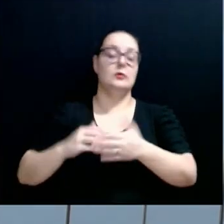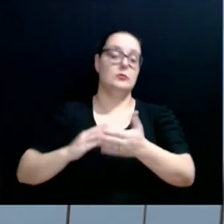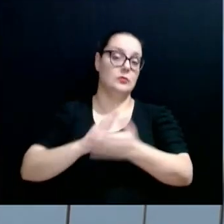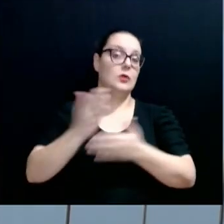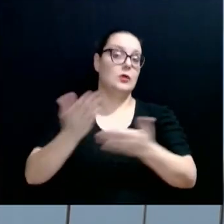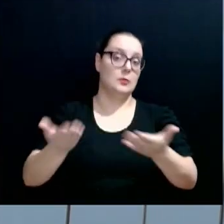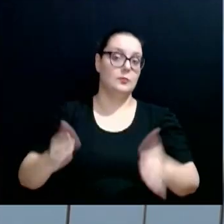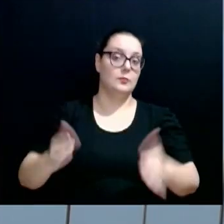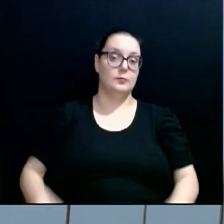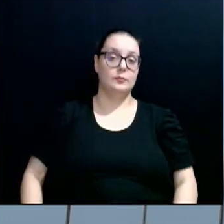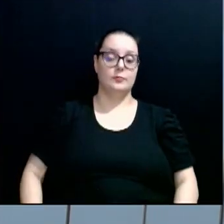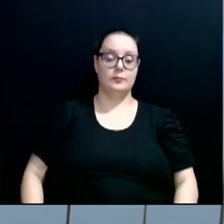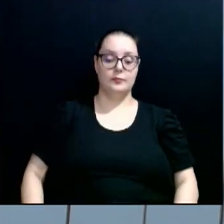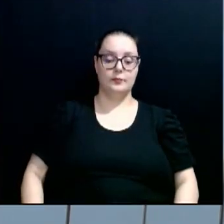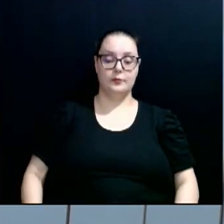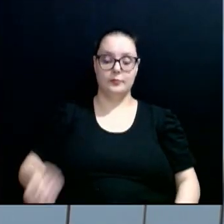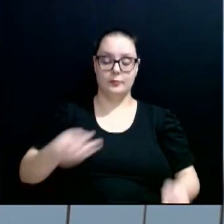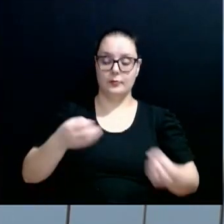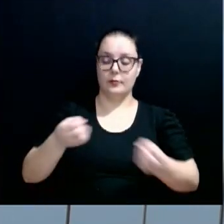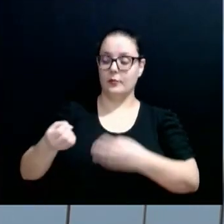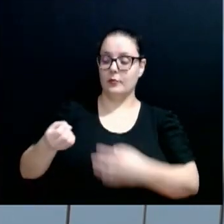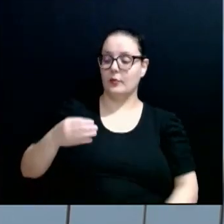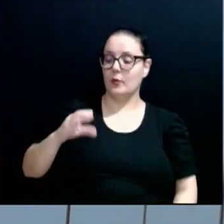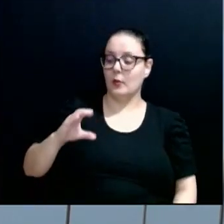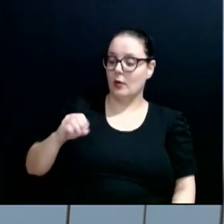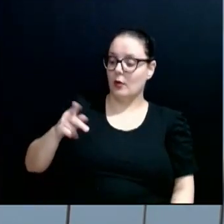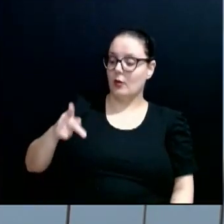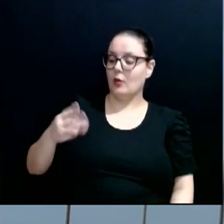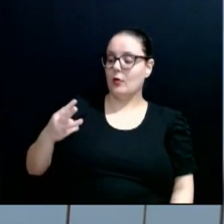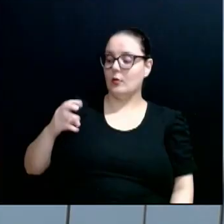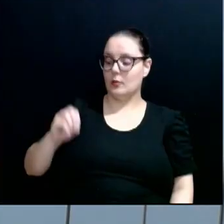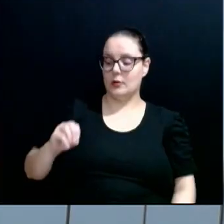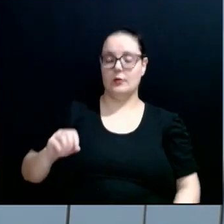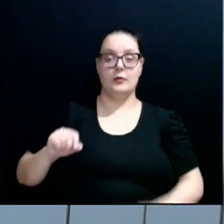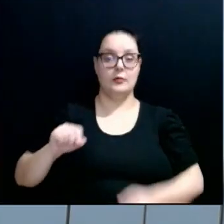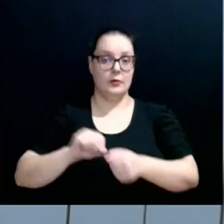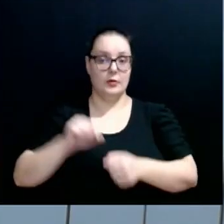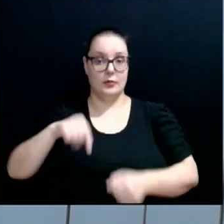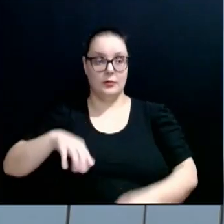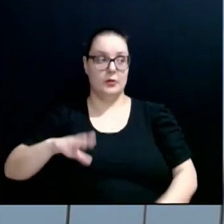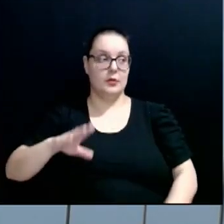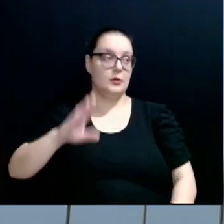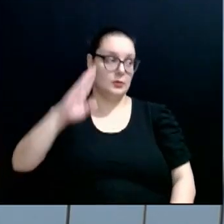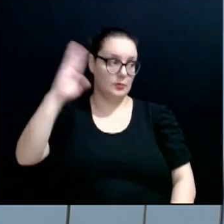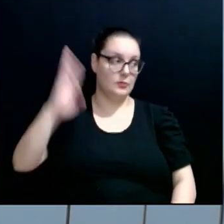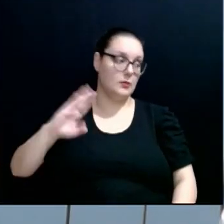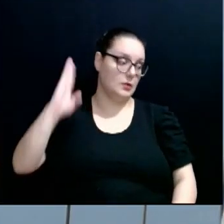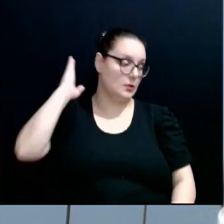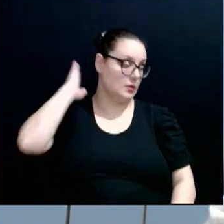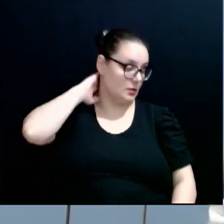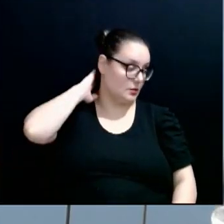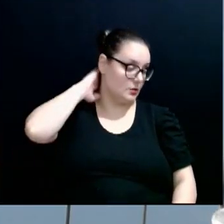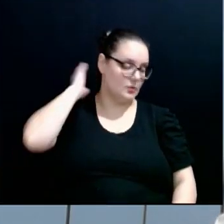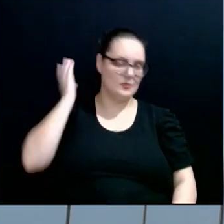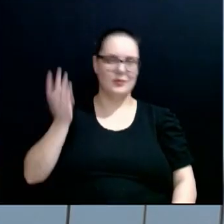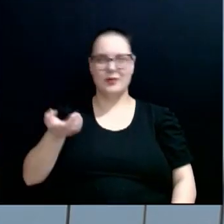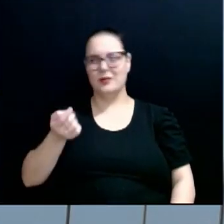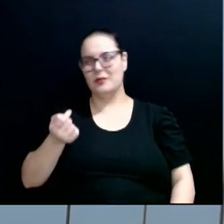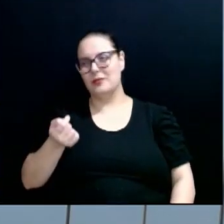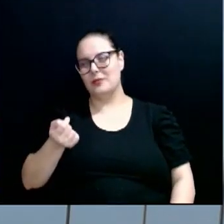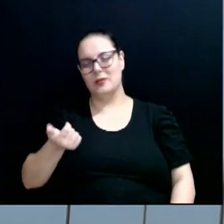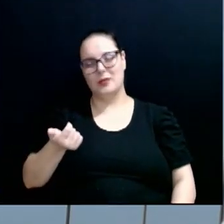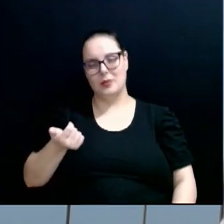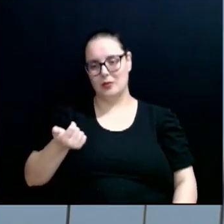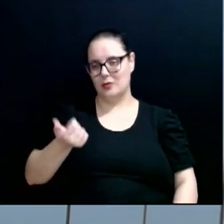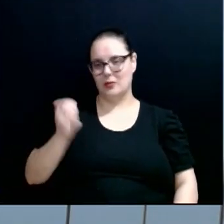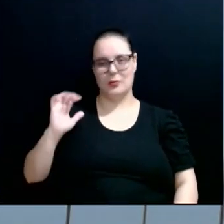recentemente até na COP30 que foi feito aqui no Brasil. Então acho que é muito tímido ainda essa ação, mas